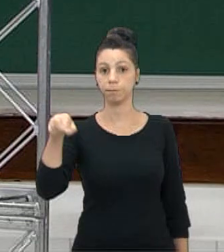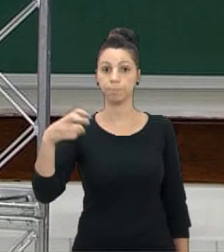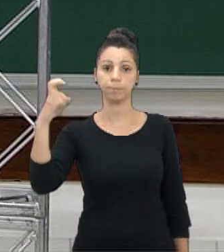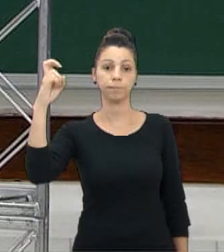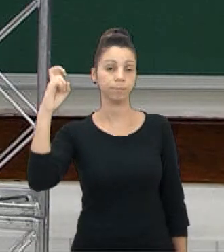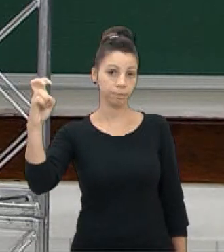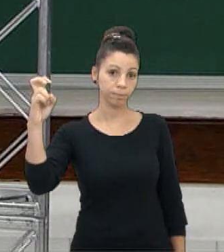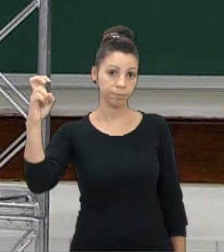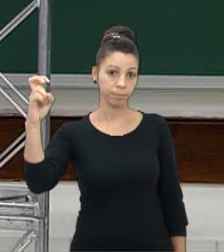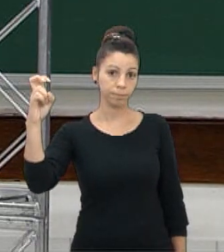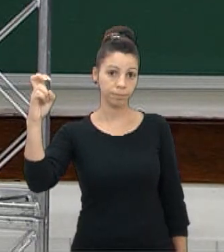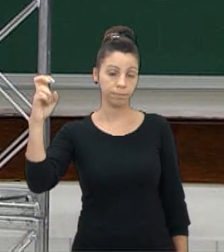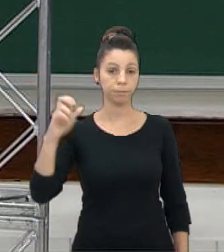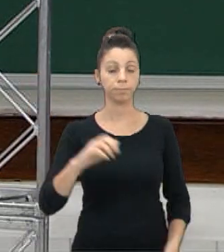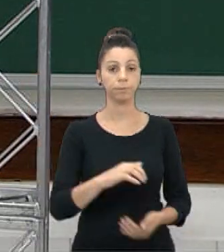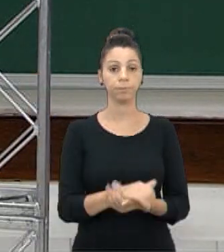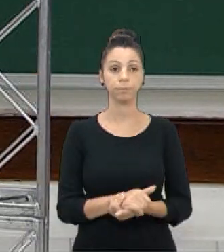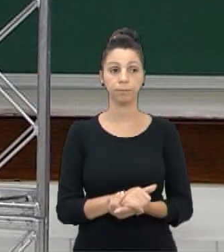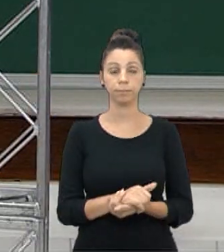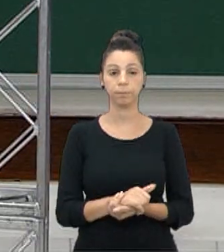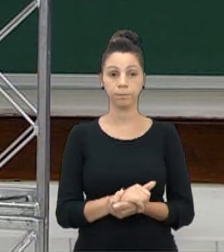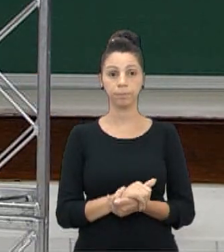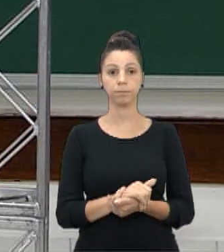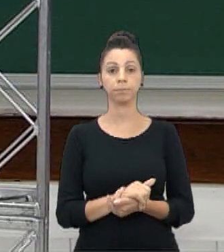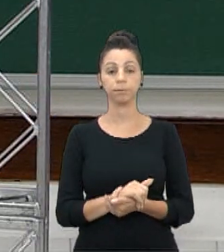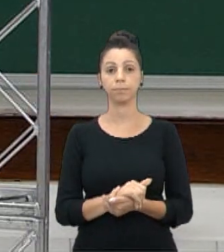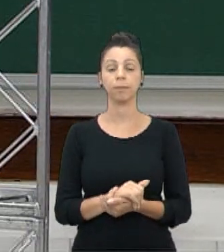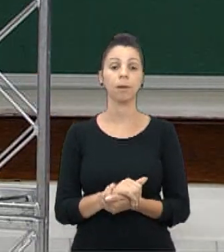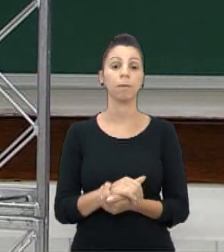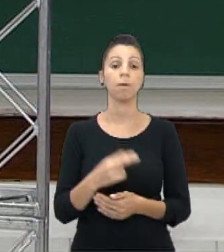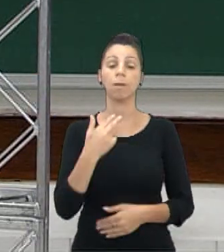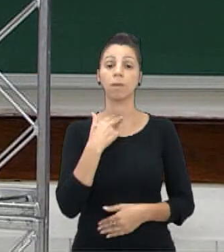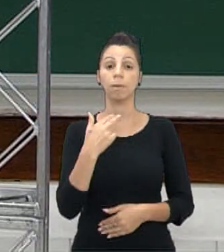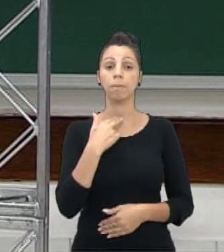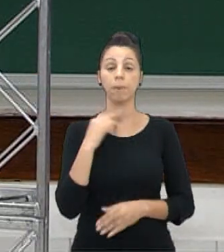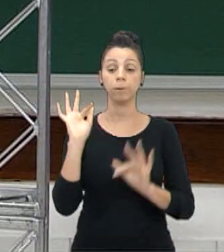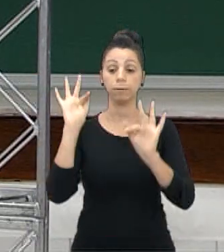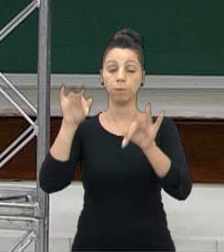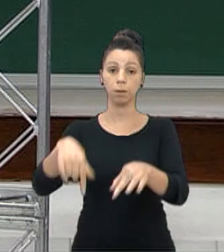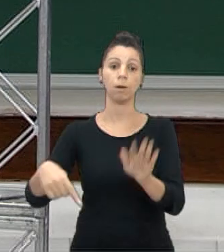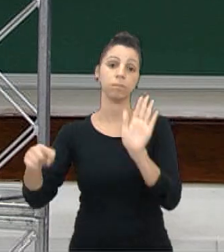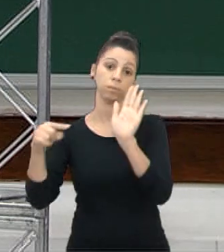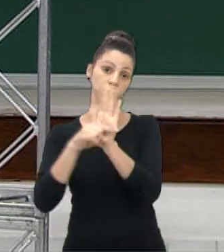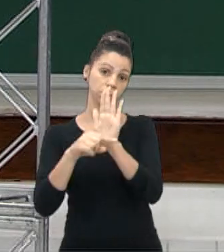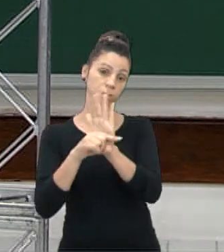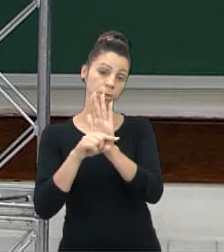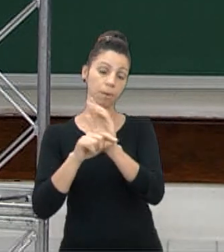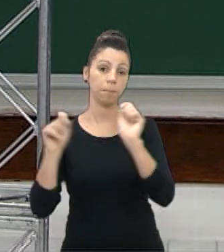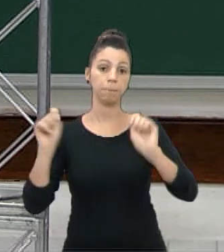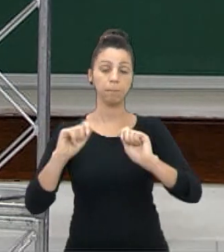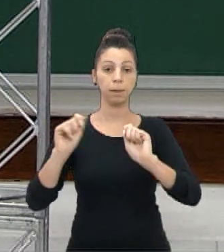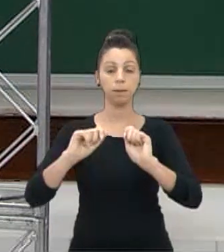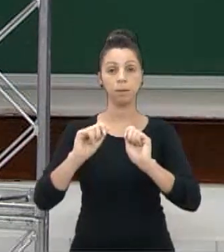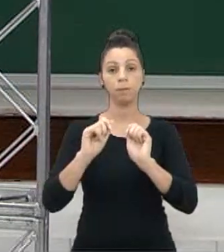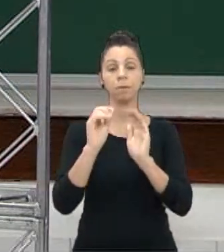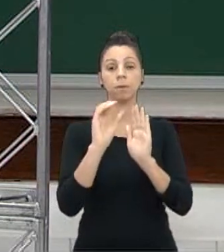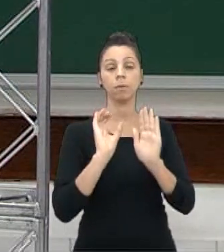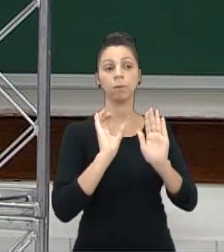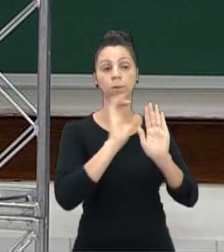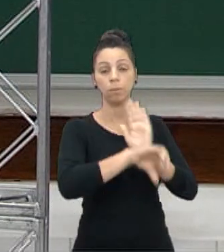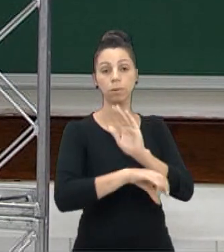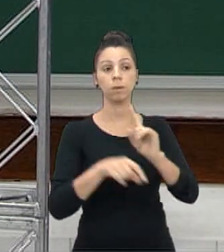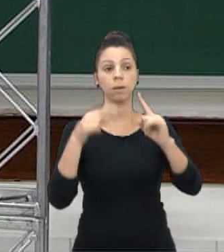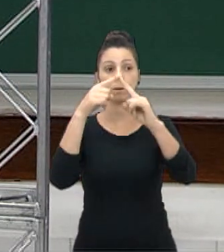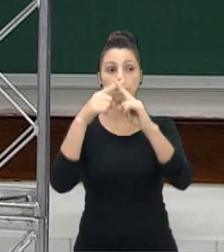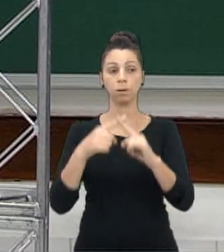negativa. Eu preciso, então, utilizar um princípio multiplicativo, pode ser mental até mesmo, tá? Se você não lembrar, lembra